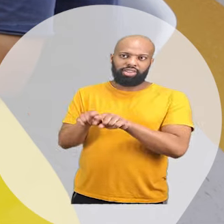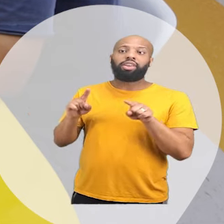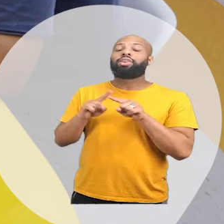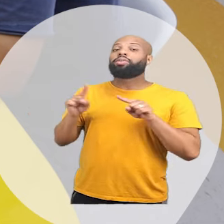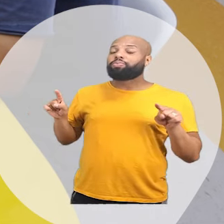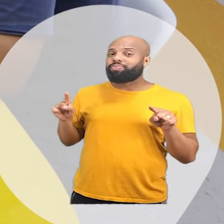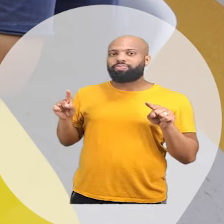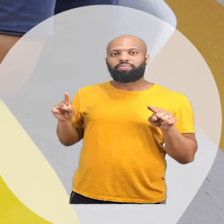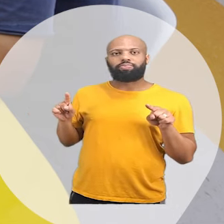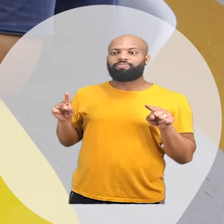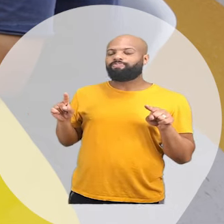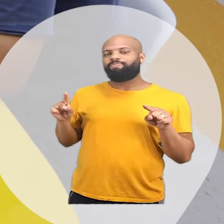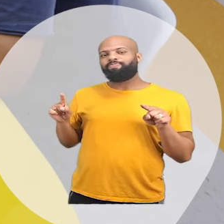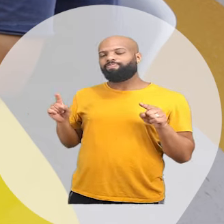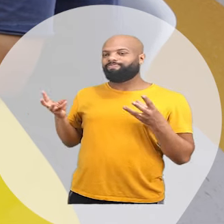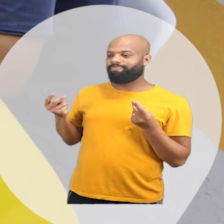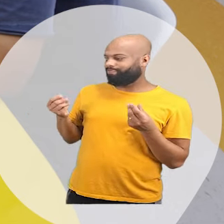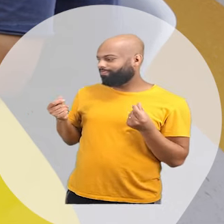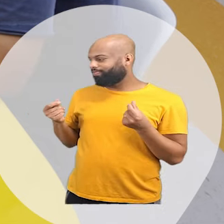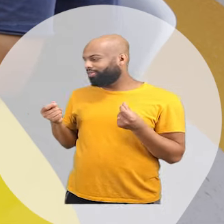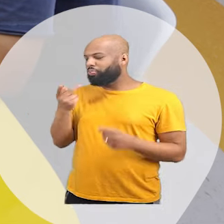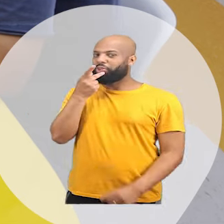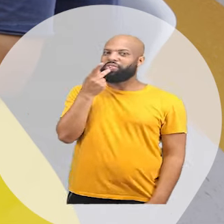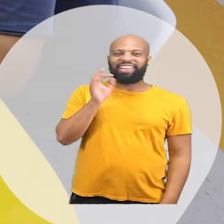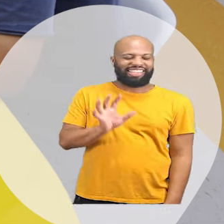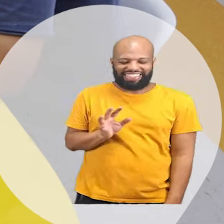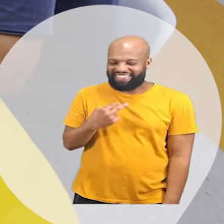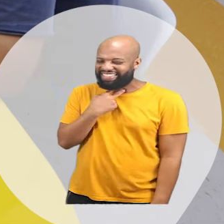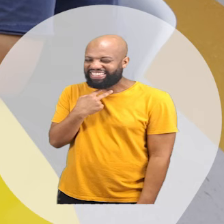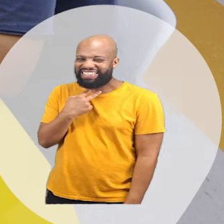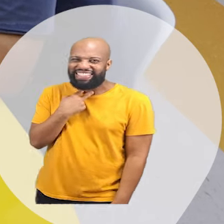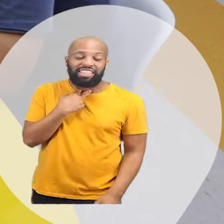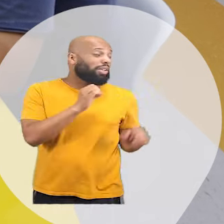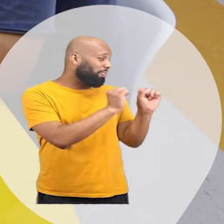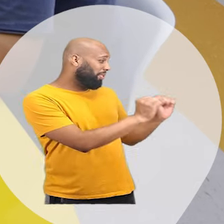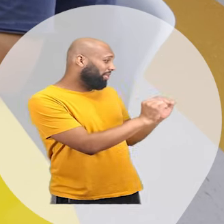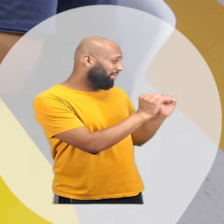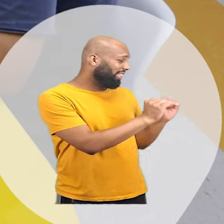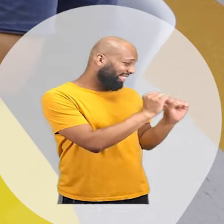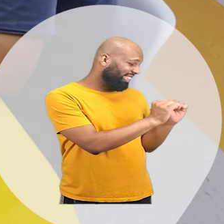mas não Ah não posso falar essa palavra